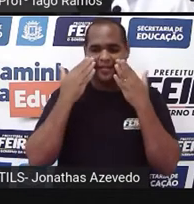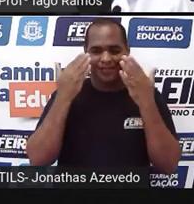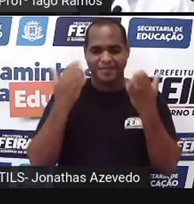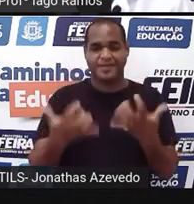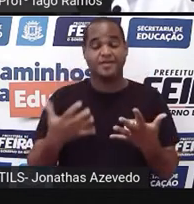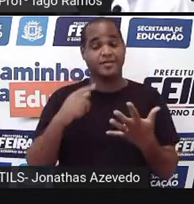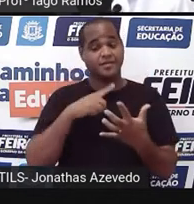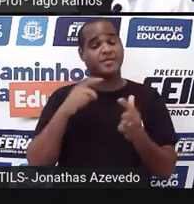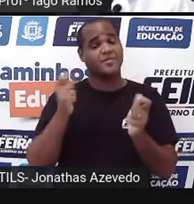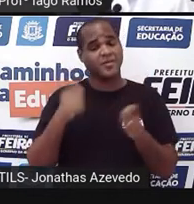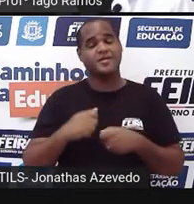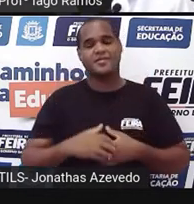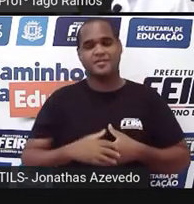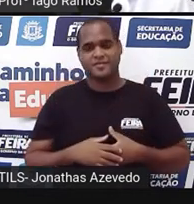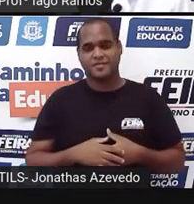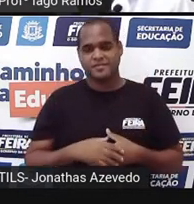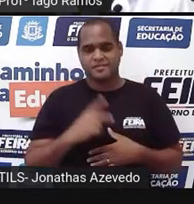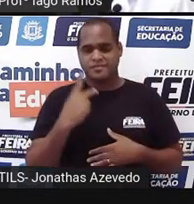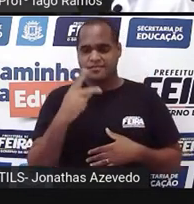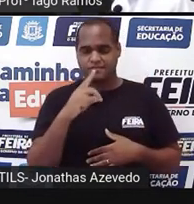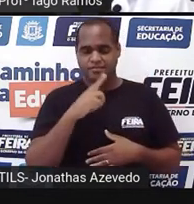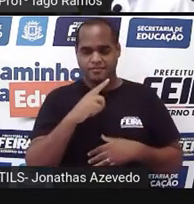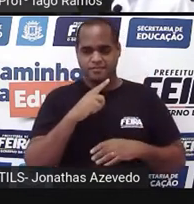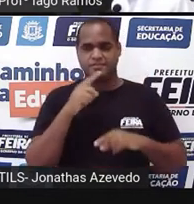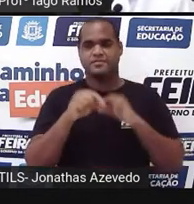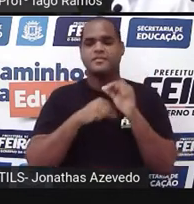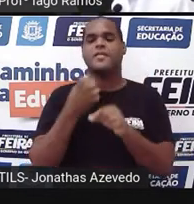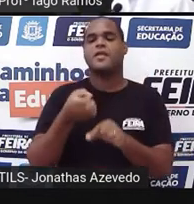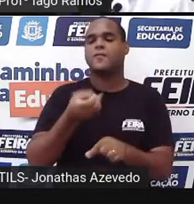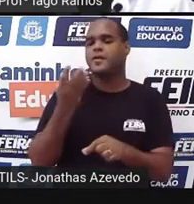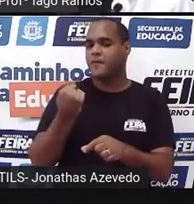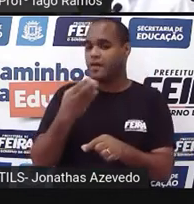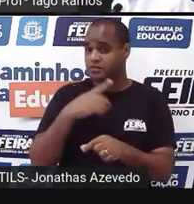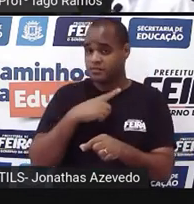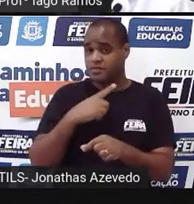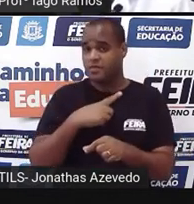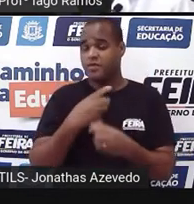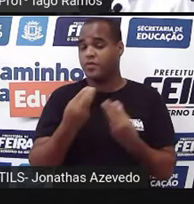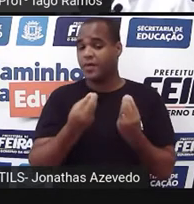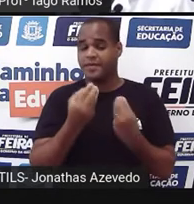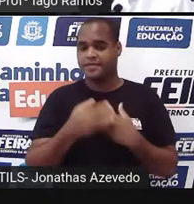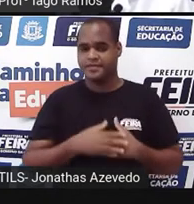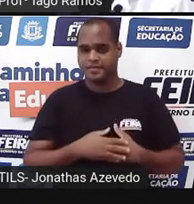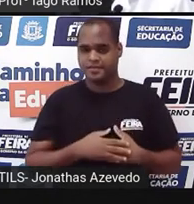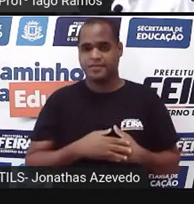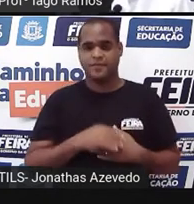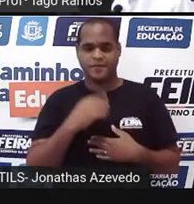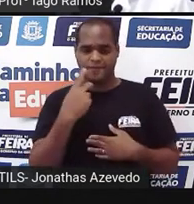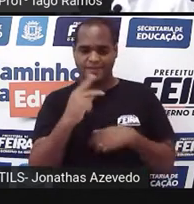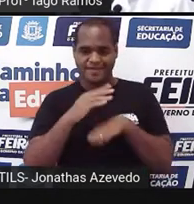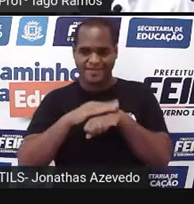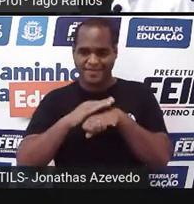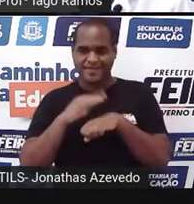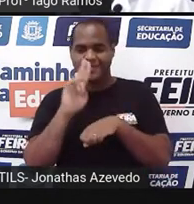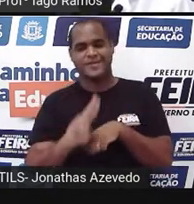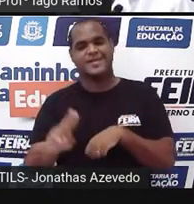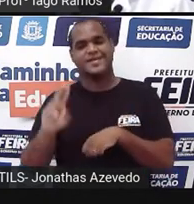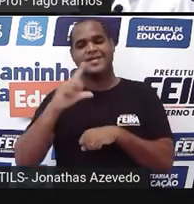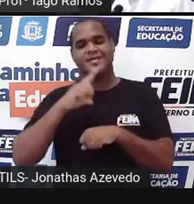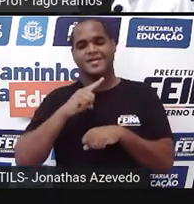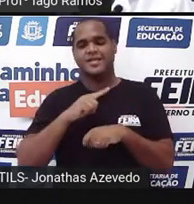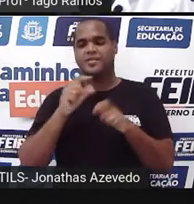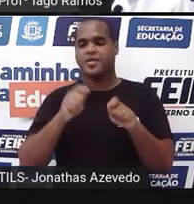essa quantidade então pra essa quantidade de cubos A gente vai usar né